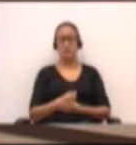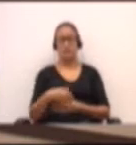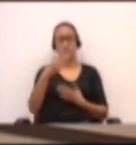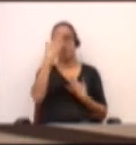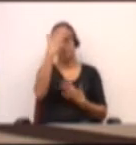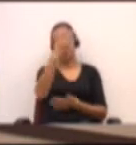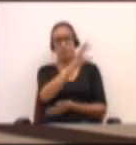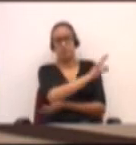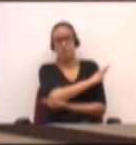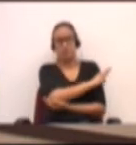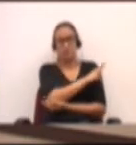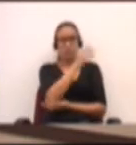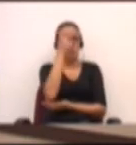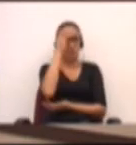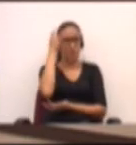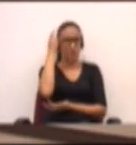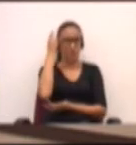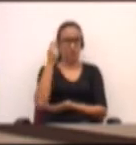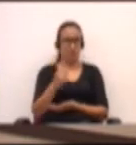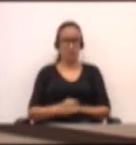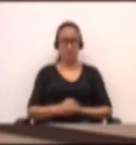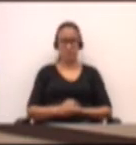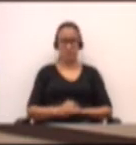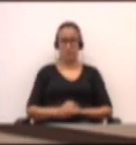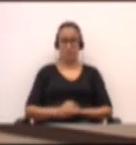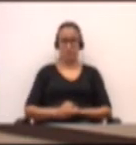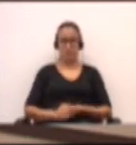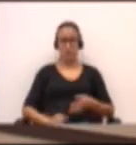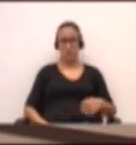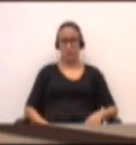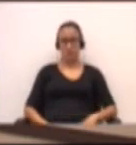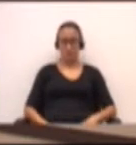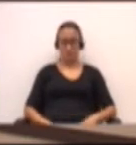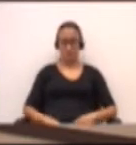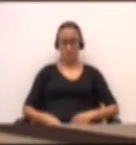Paulo César Junqueira Radiche, Prefeito Municipal.